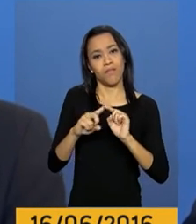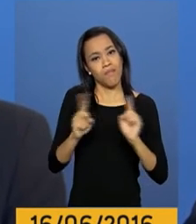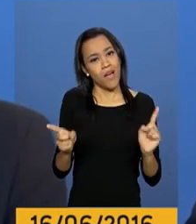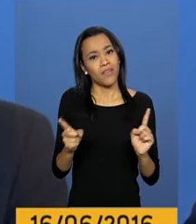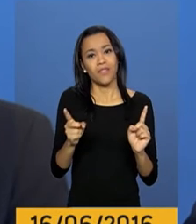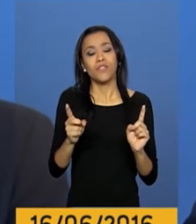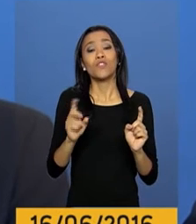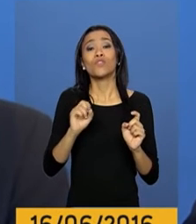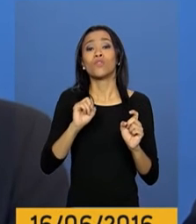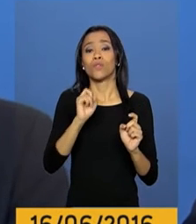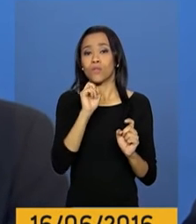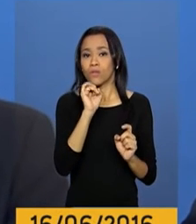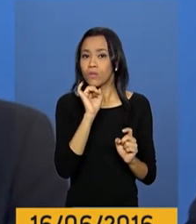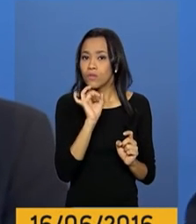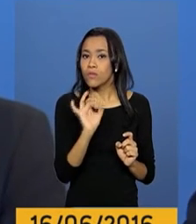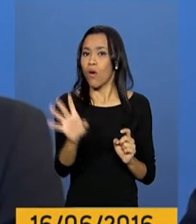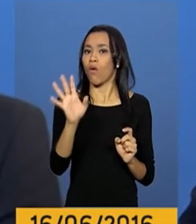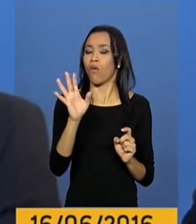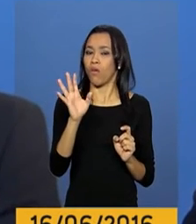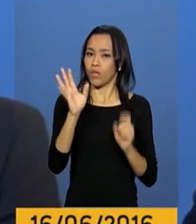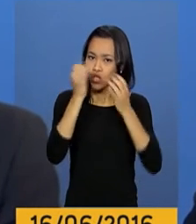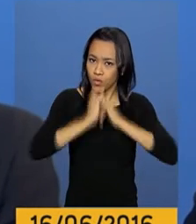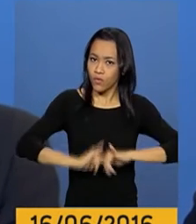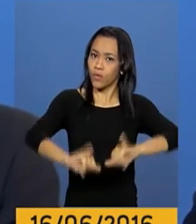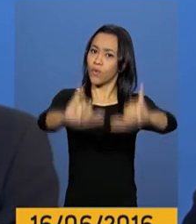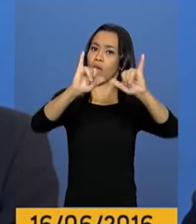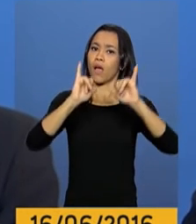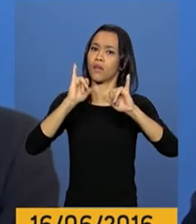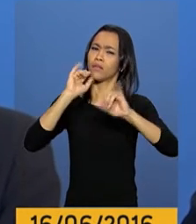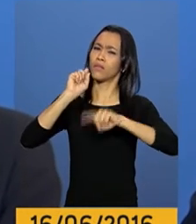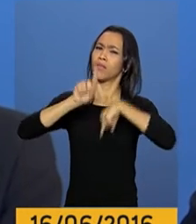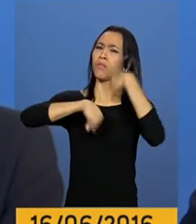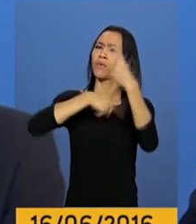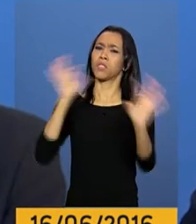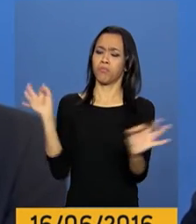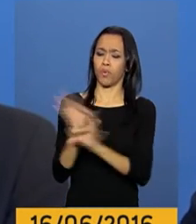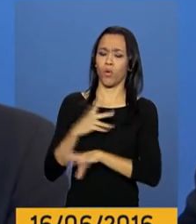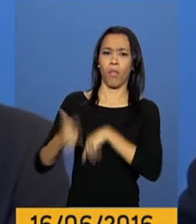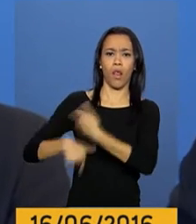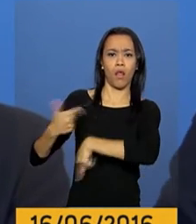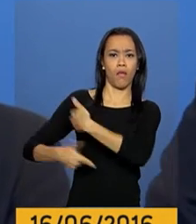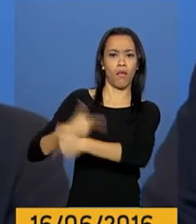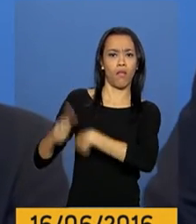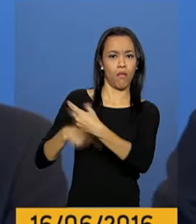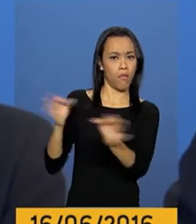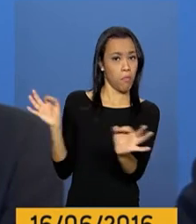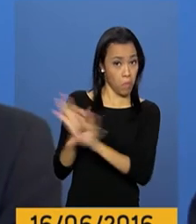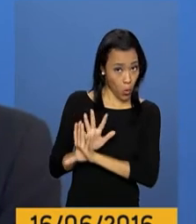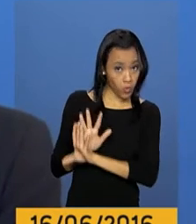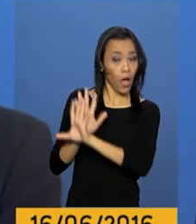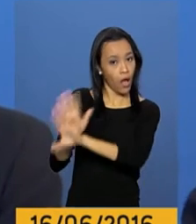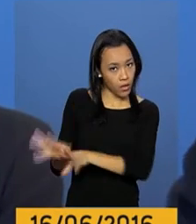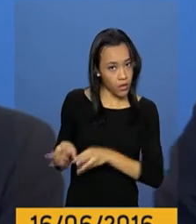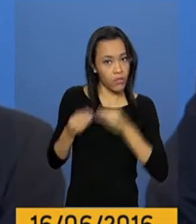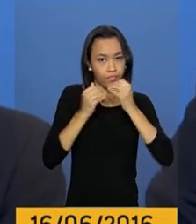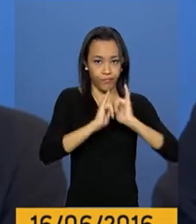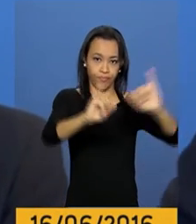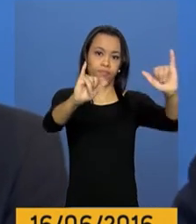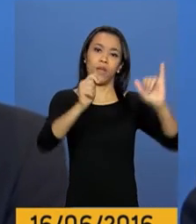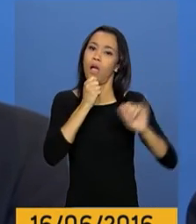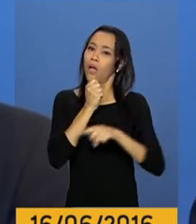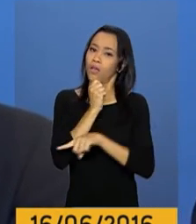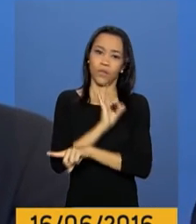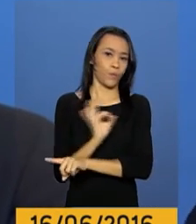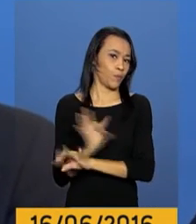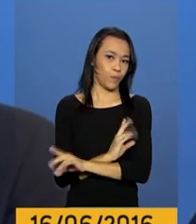só fazê-lo à medida que eu tenha o levantamento final na próxima semana. Com relação ao comparativo da nossa